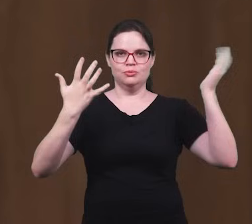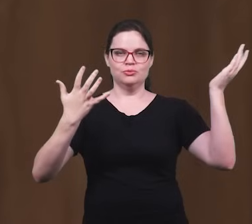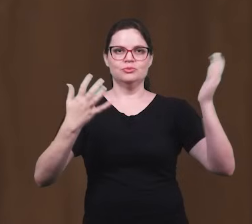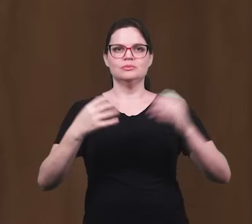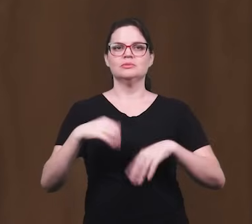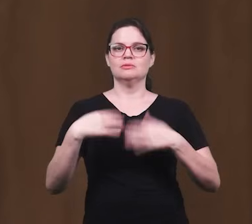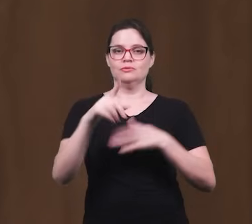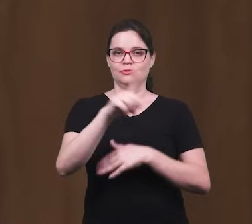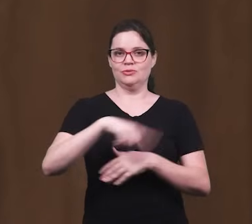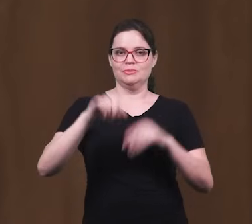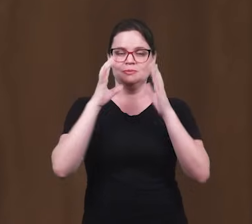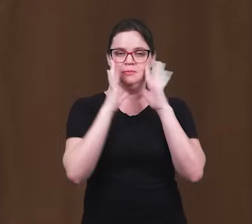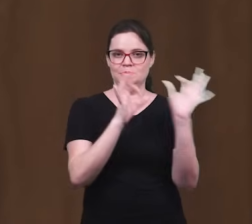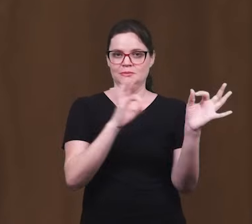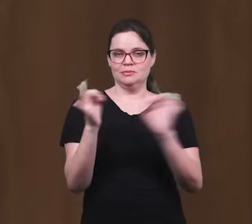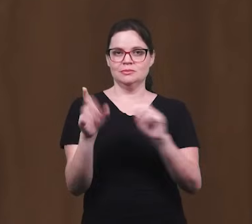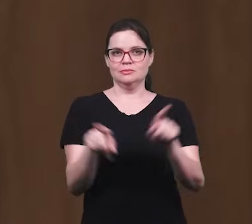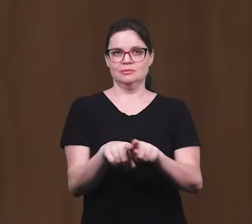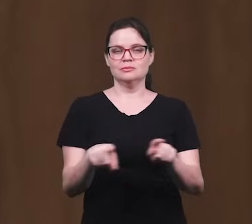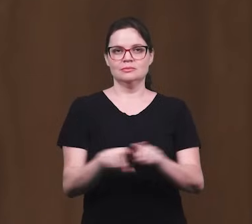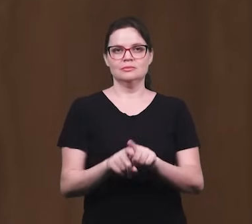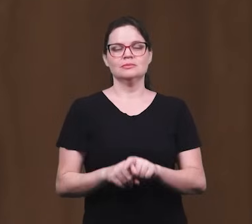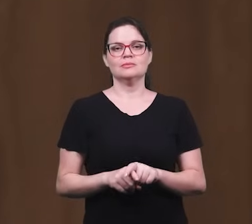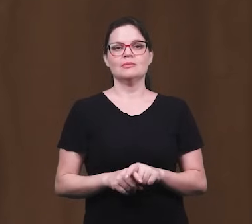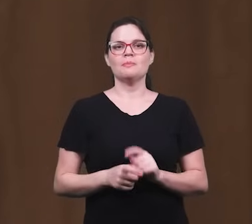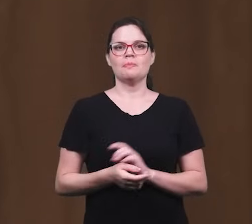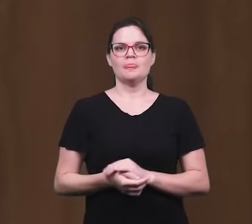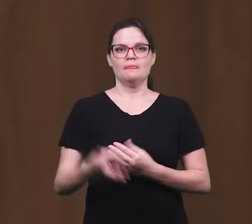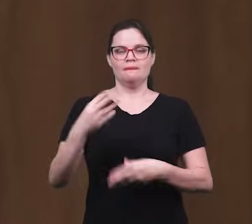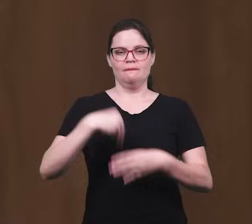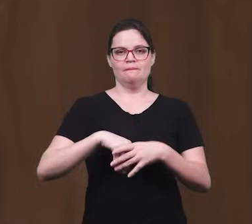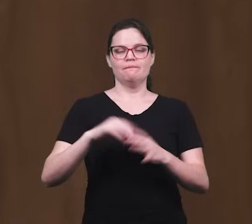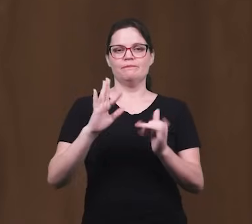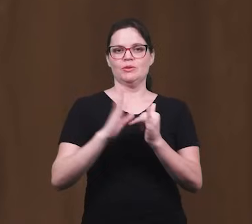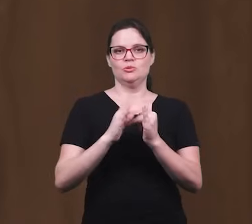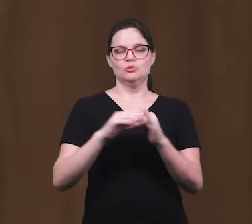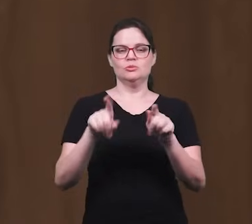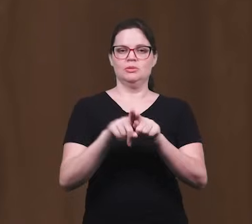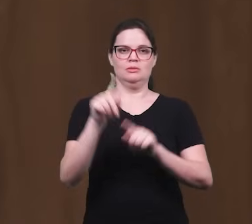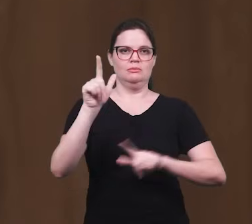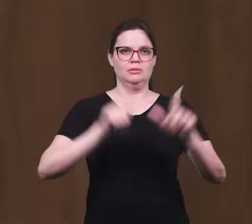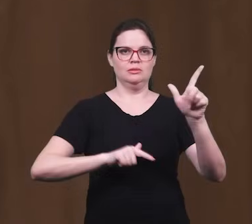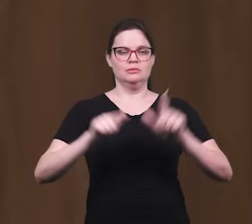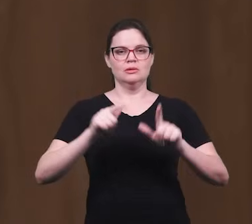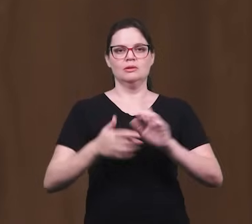nossos irmãos, aqueles que estão nos acompanhando pelas nossas mídias sociais, pela TV,